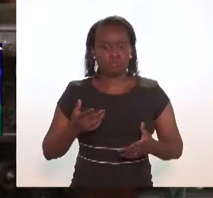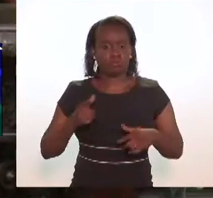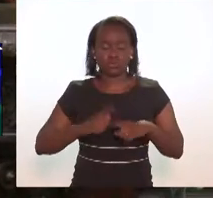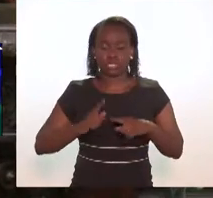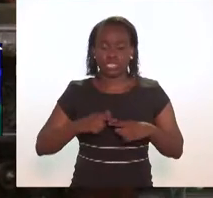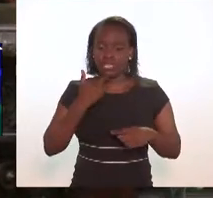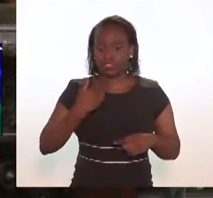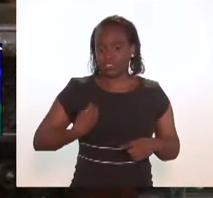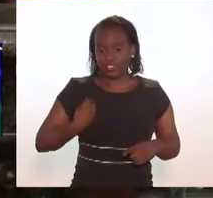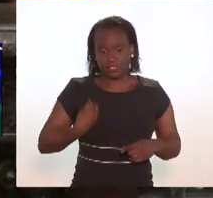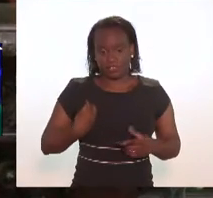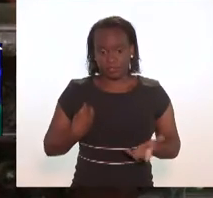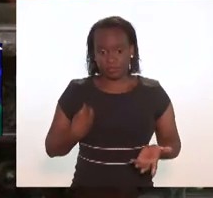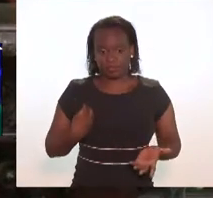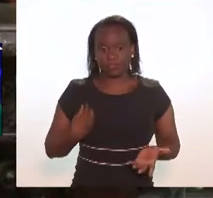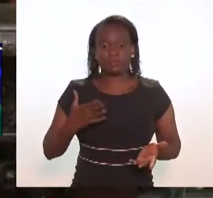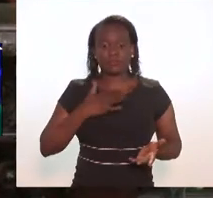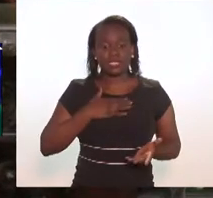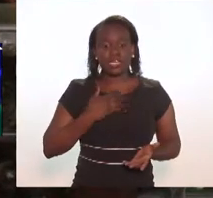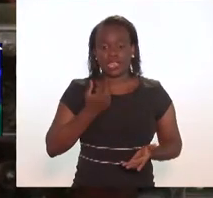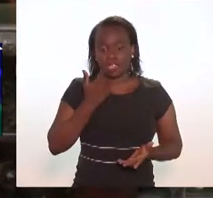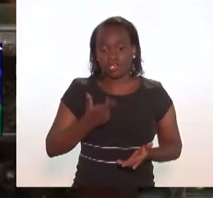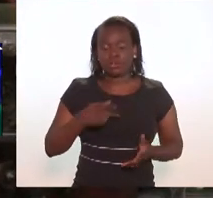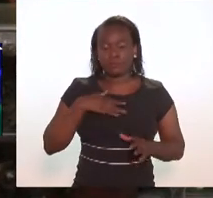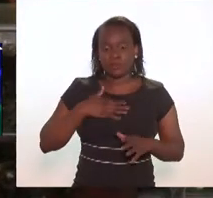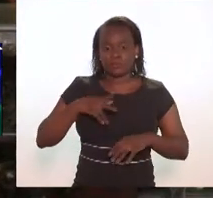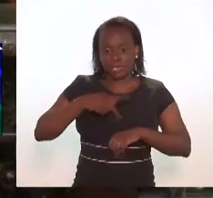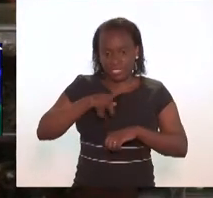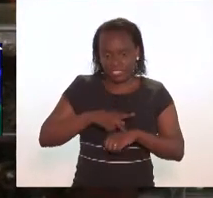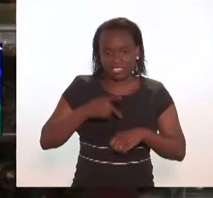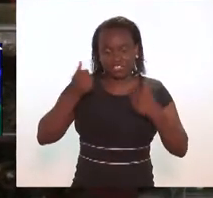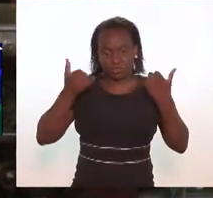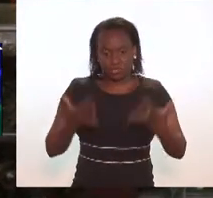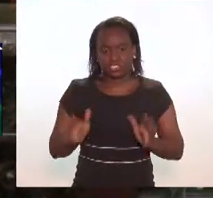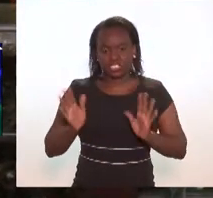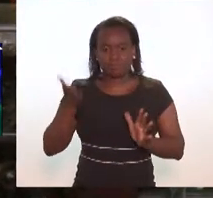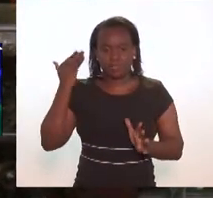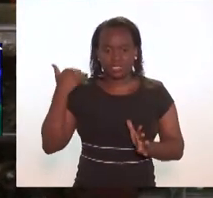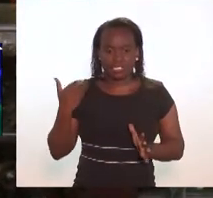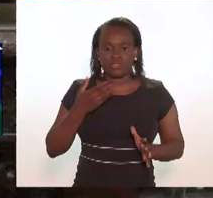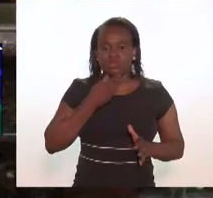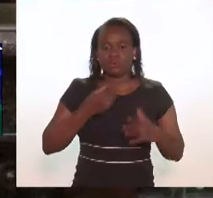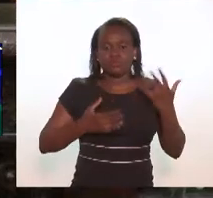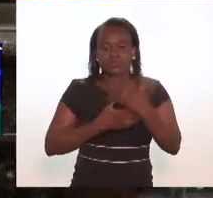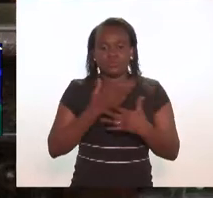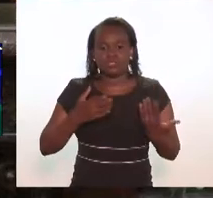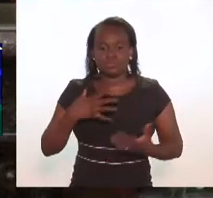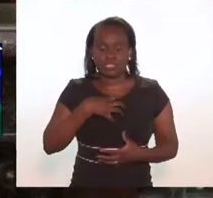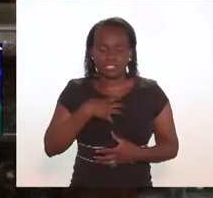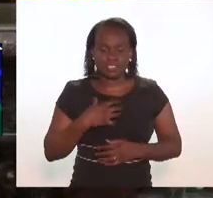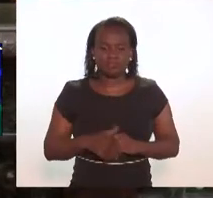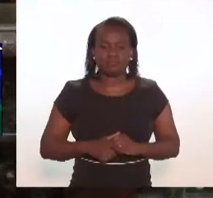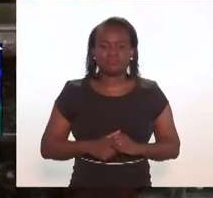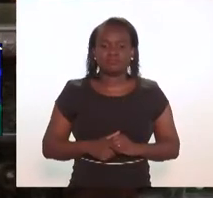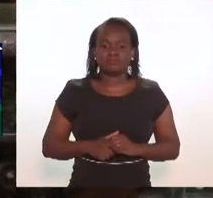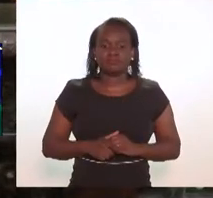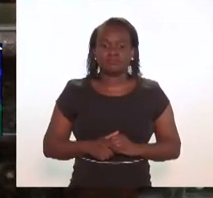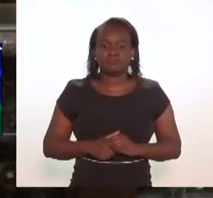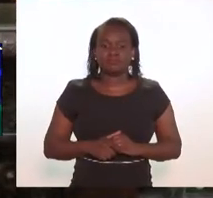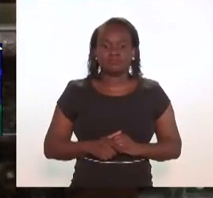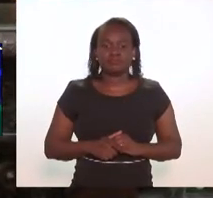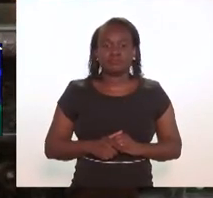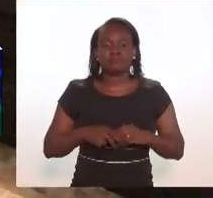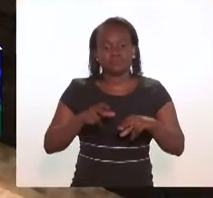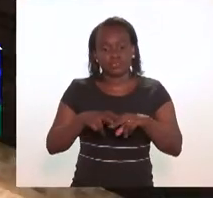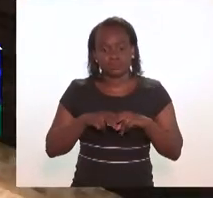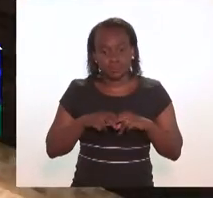viva. Minha língua é minha pátria, já dizia assim um compositor baiano. Senhor presidente, por